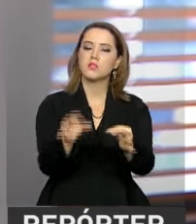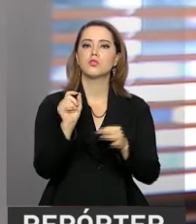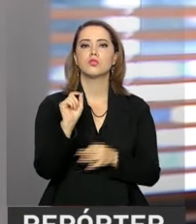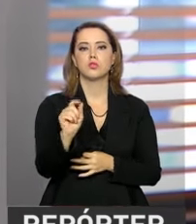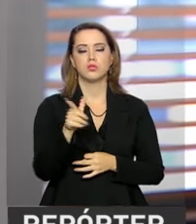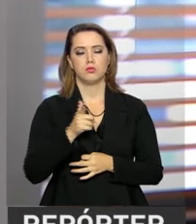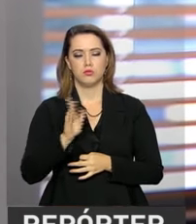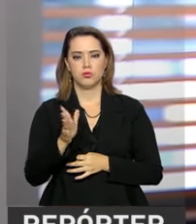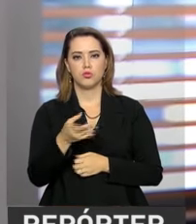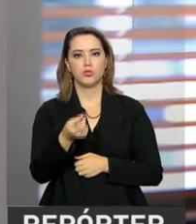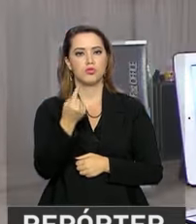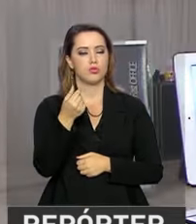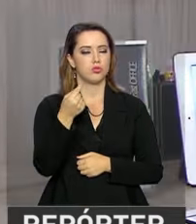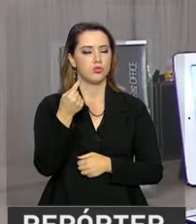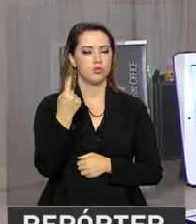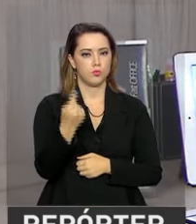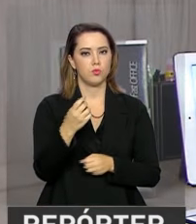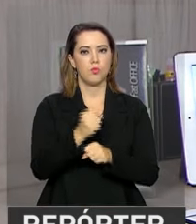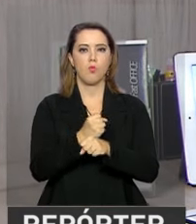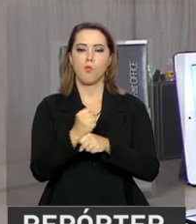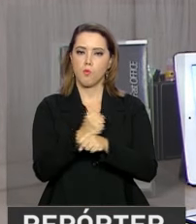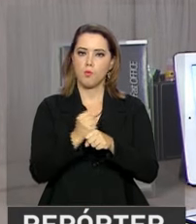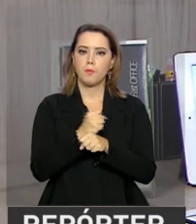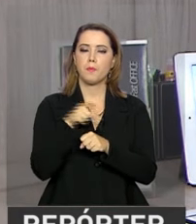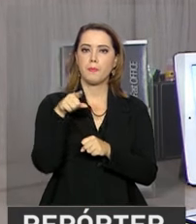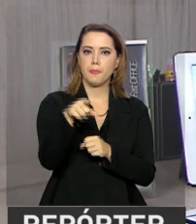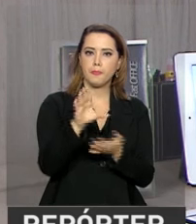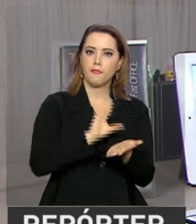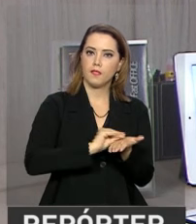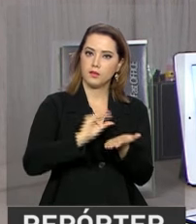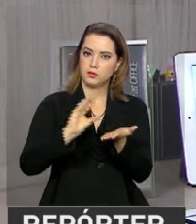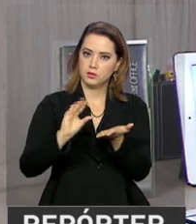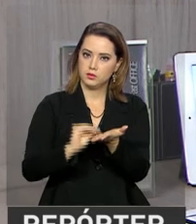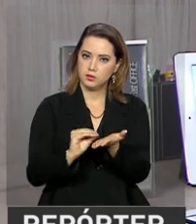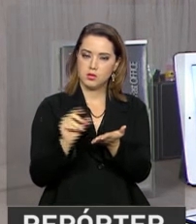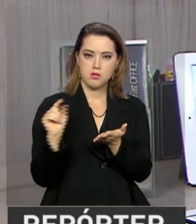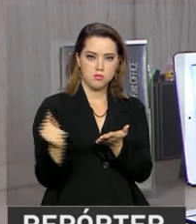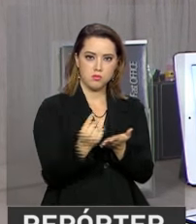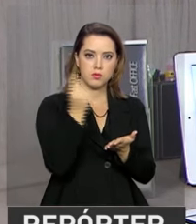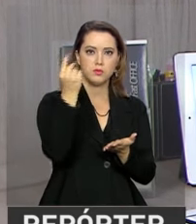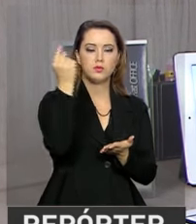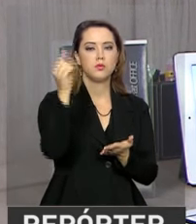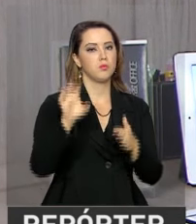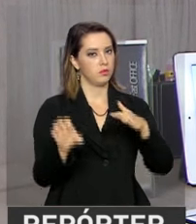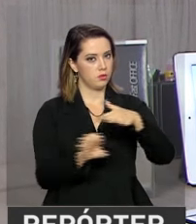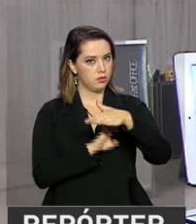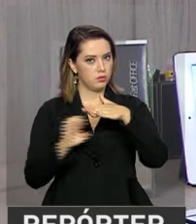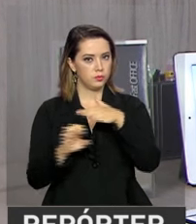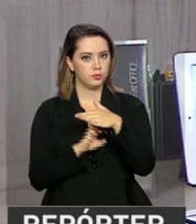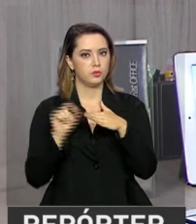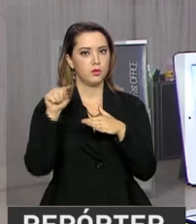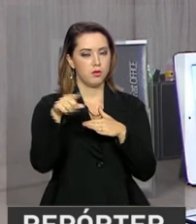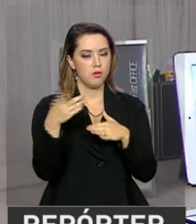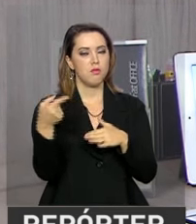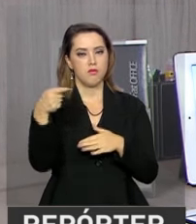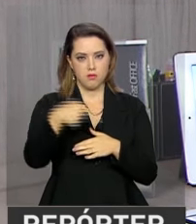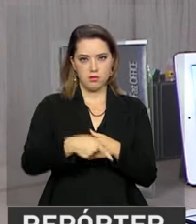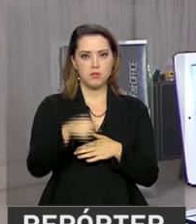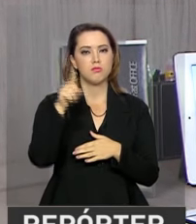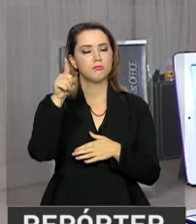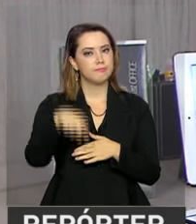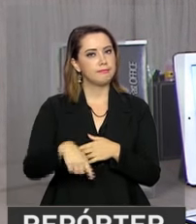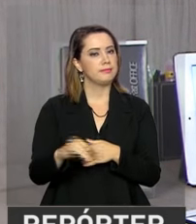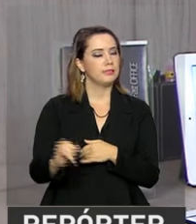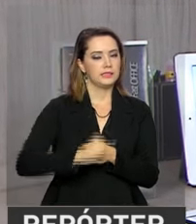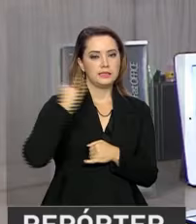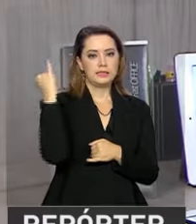um ano e a proposta é desenvolver aplicativos exclusivos e personalizados para empresas aqui o acesso à internet é